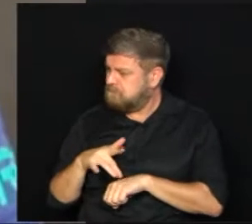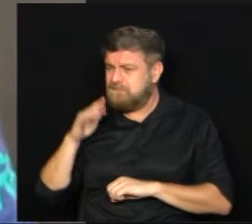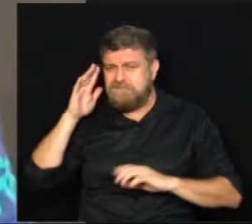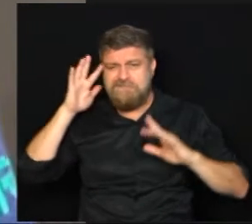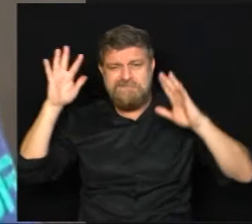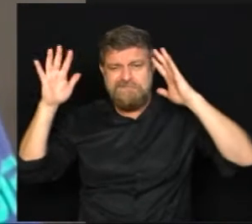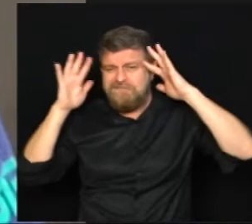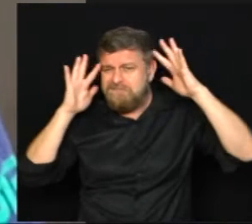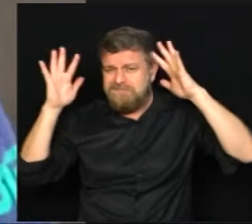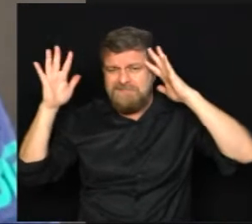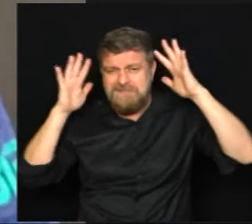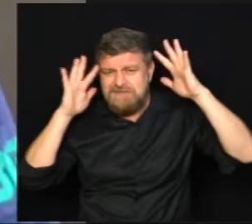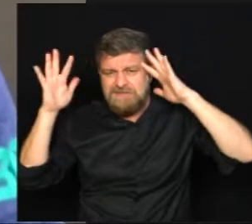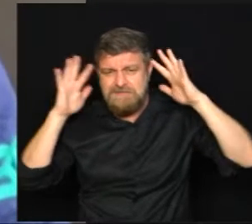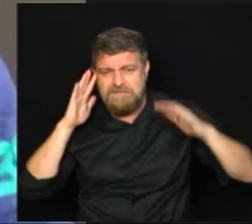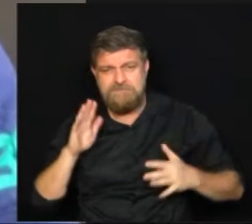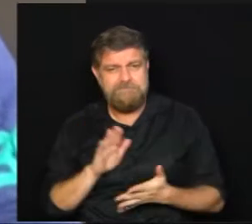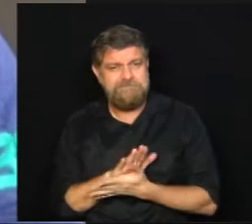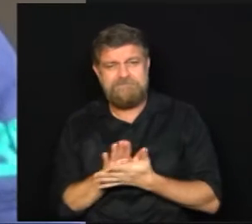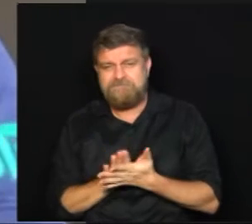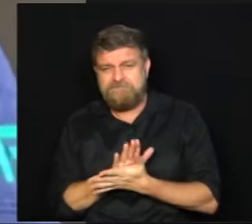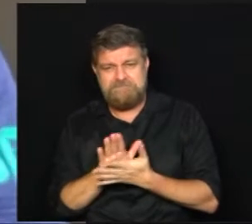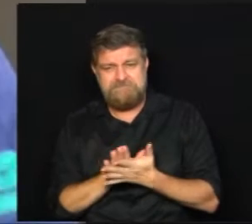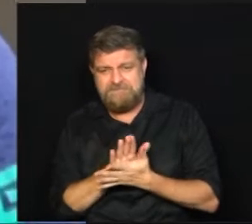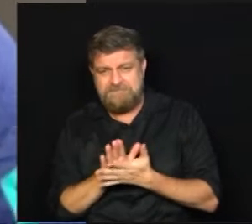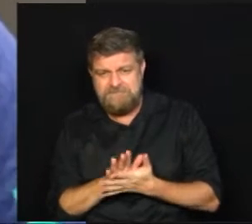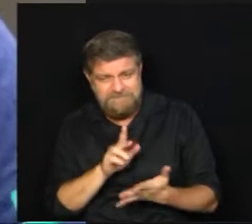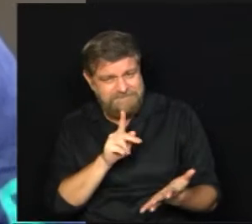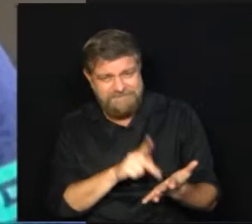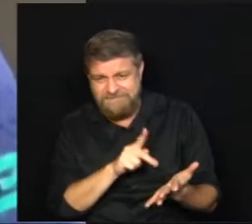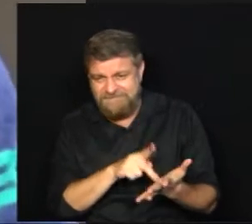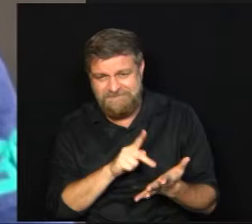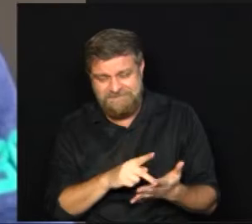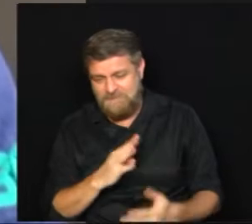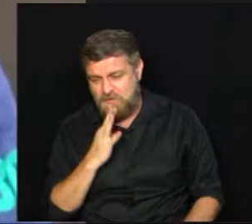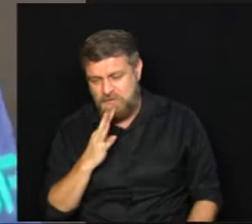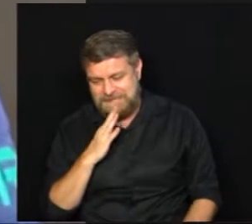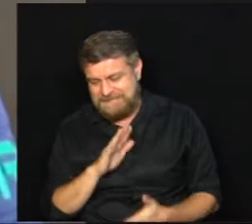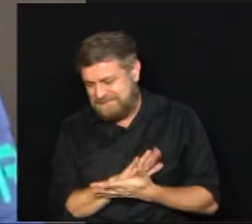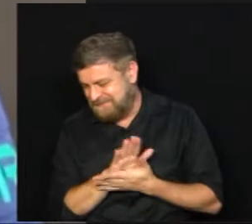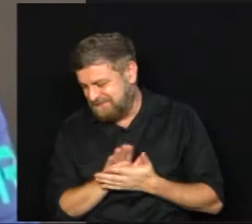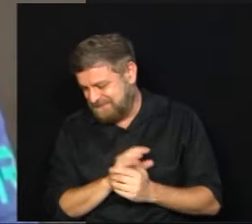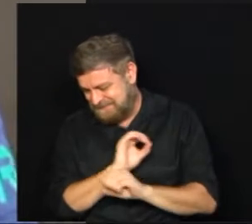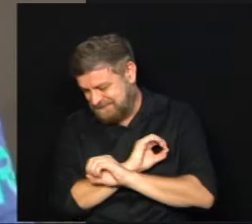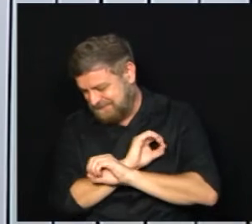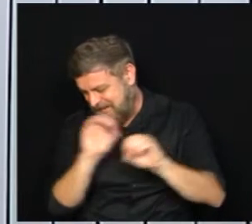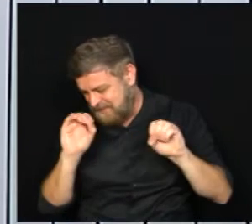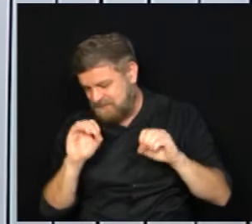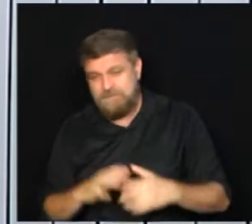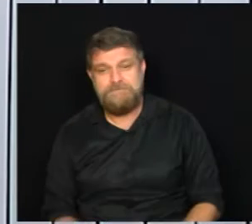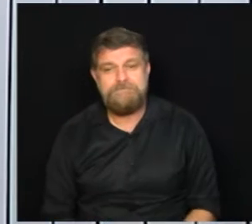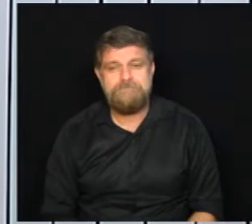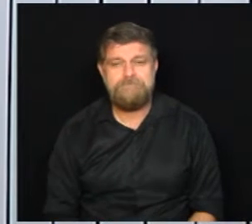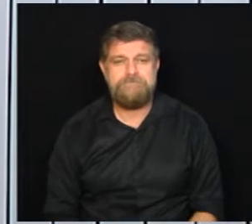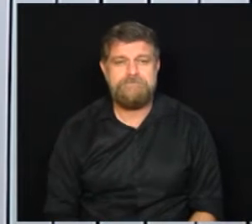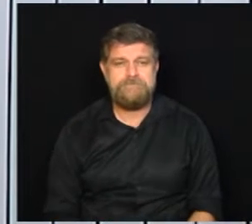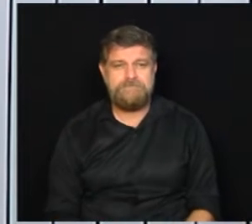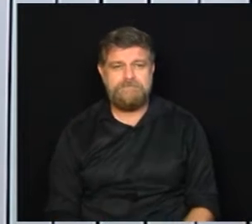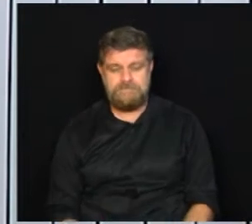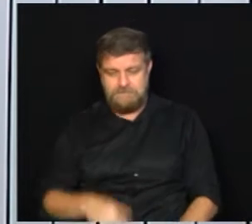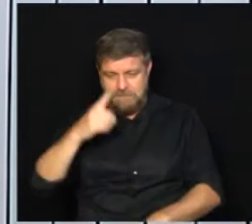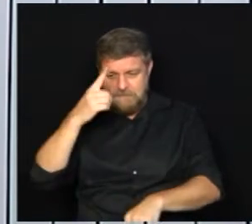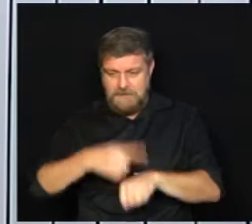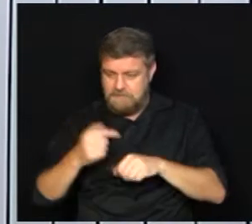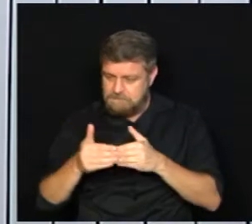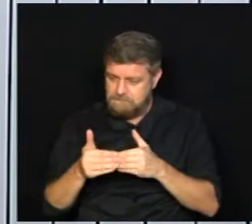1 milhão de coisas e nada do que realmente é, né? Exatamente. E a partir do